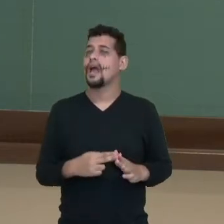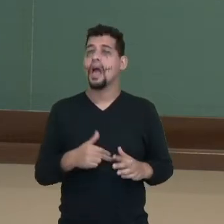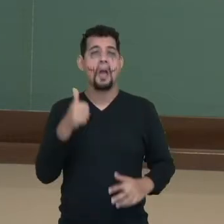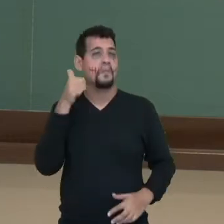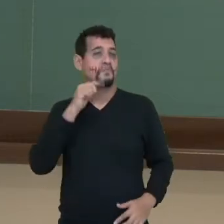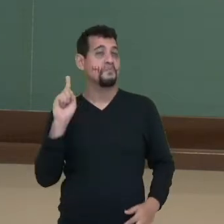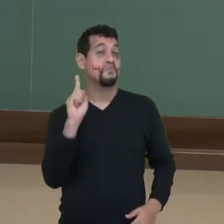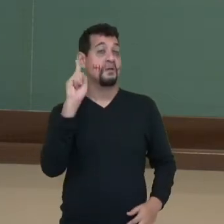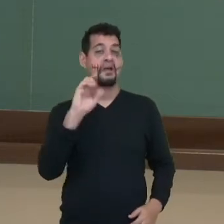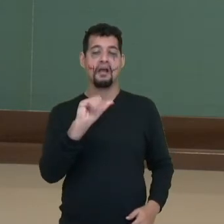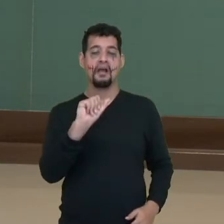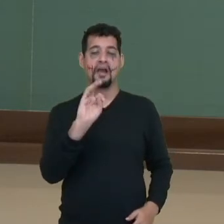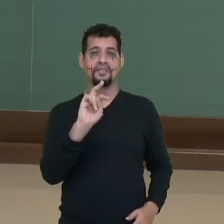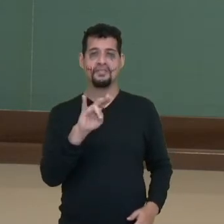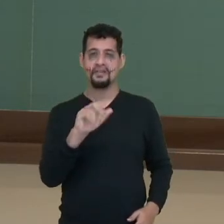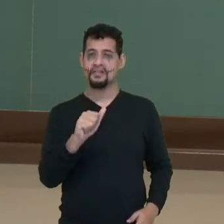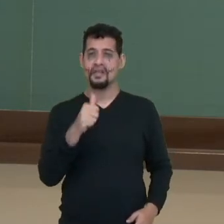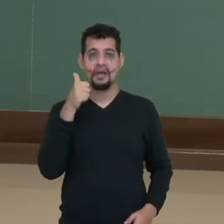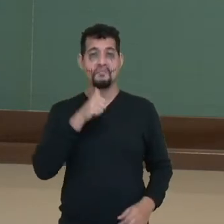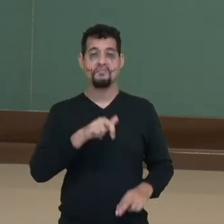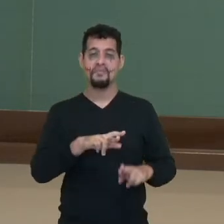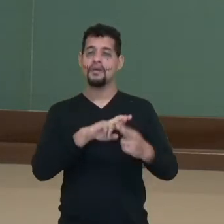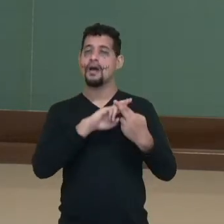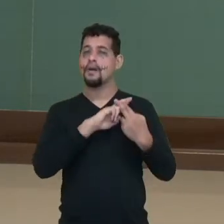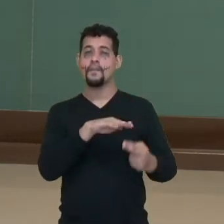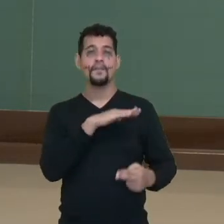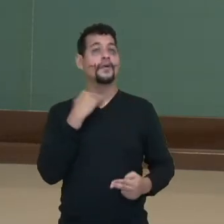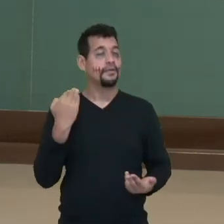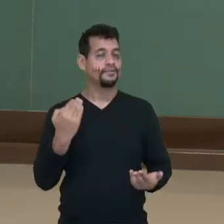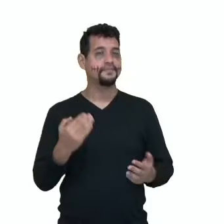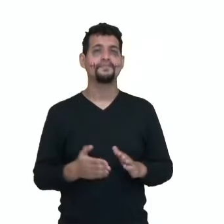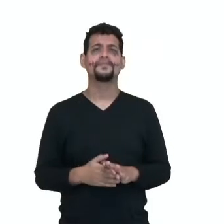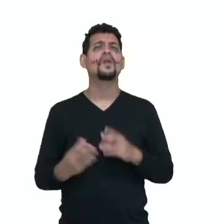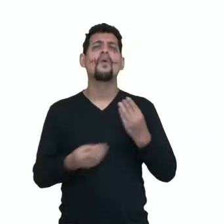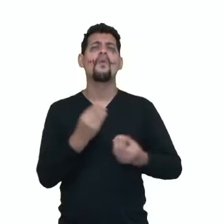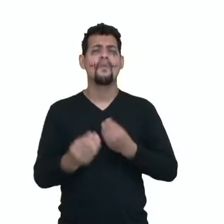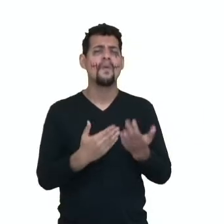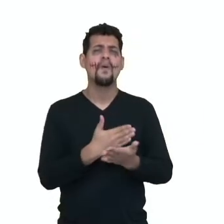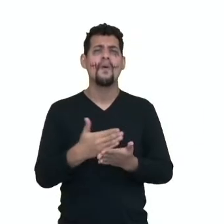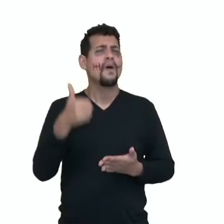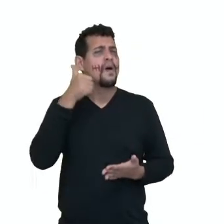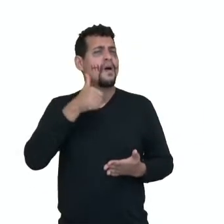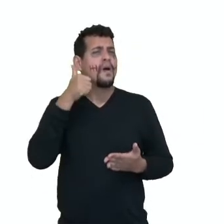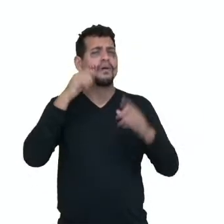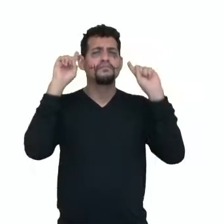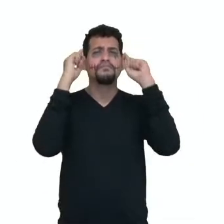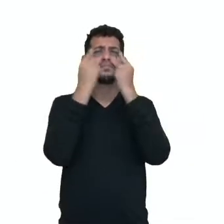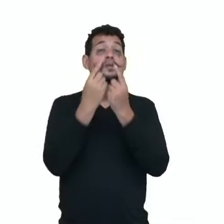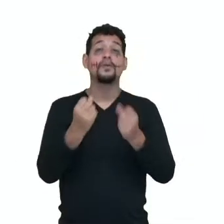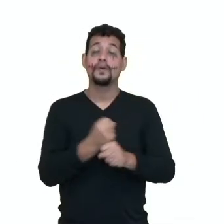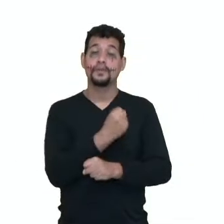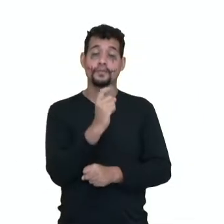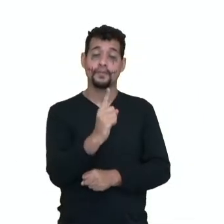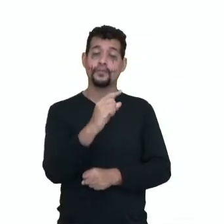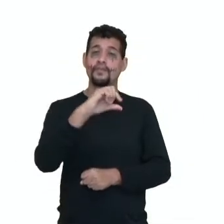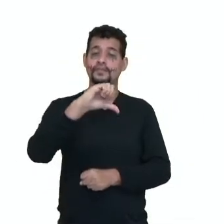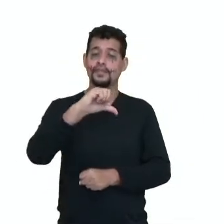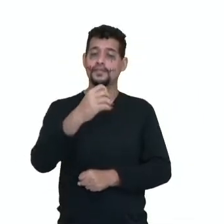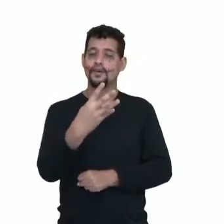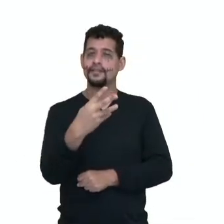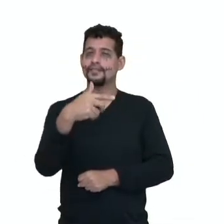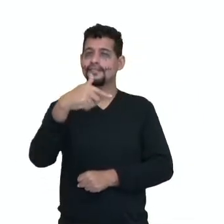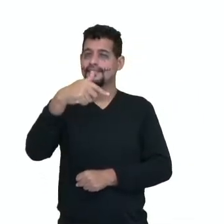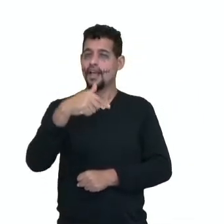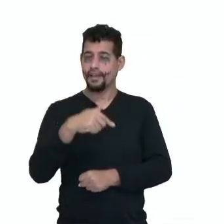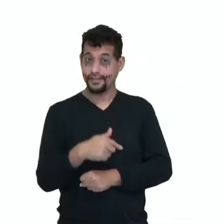Muerte, Catrina, certo? Origen de la Catrina mexicana. Foi em 1947